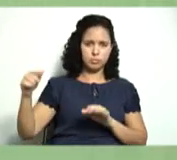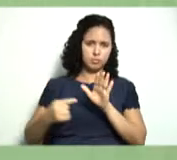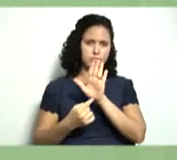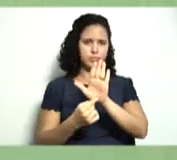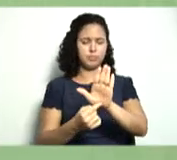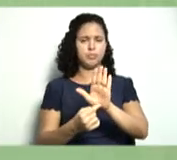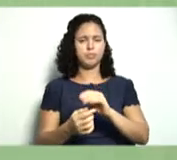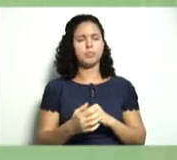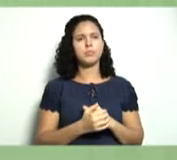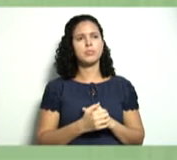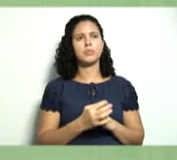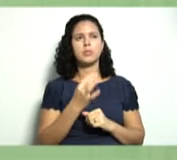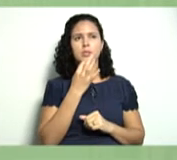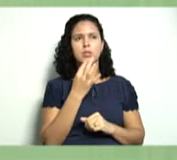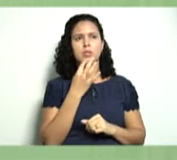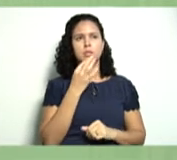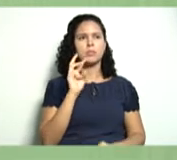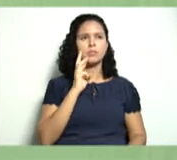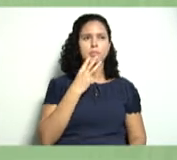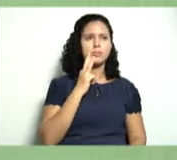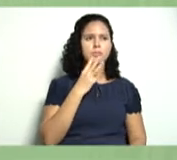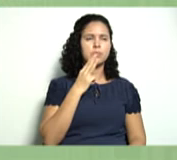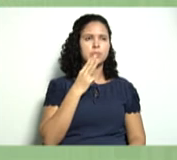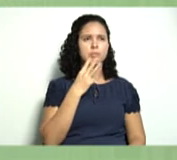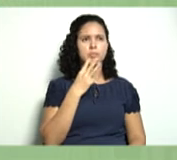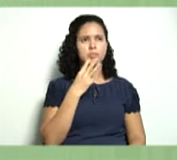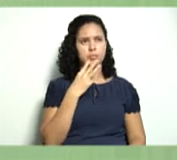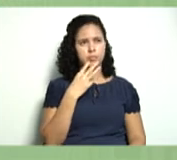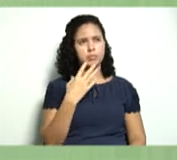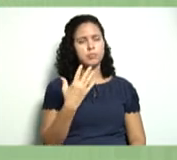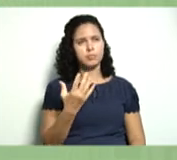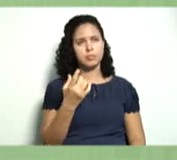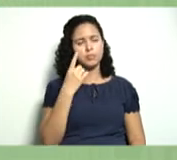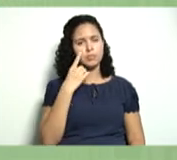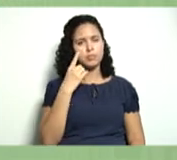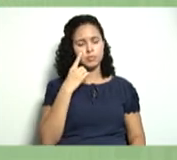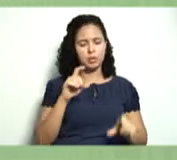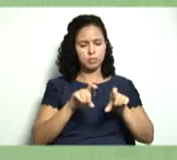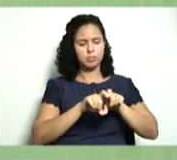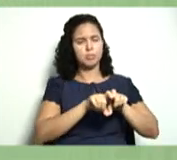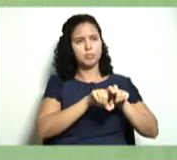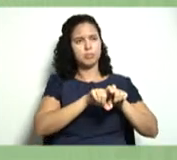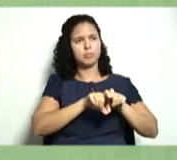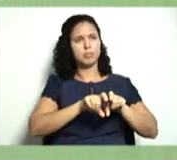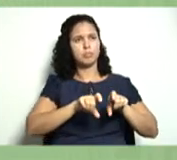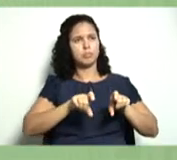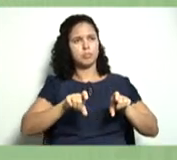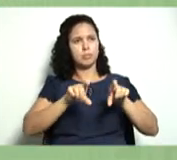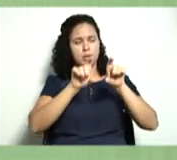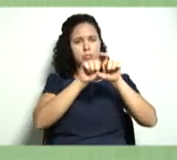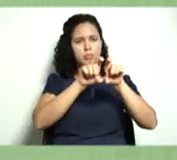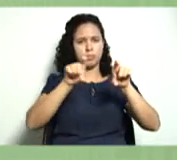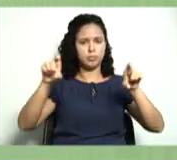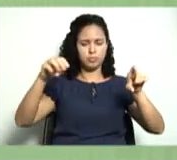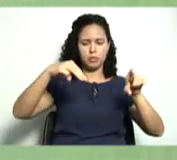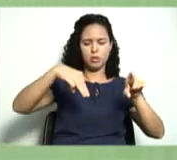conhecendo hoje seja observarão que aqui a barra de menu tem a guia de inserir layout enfim